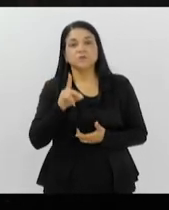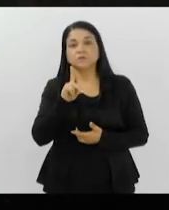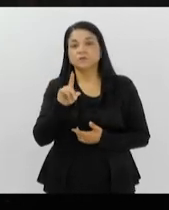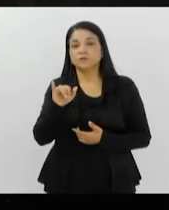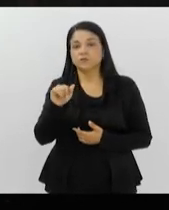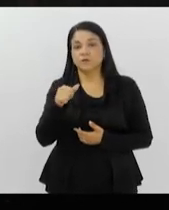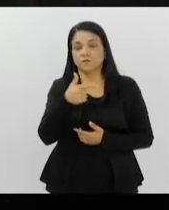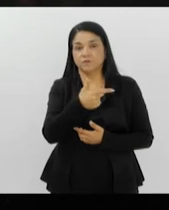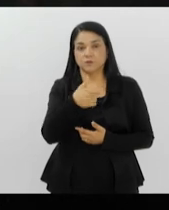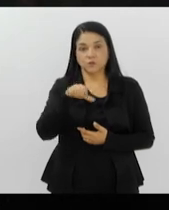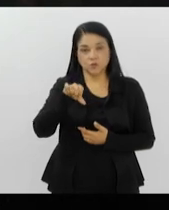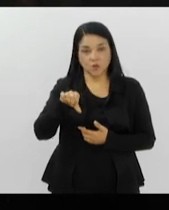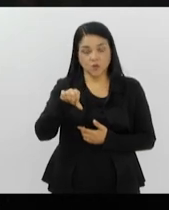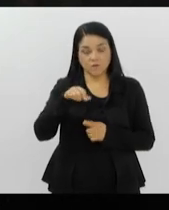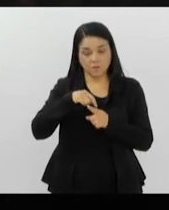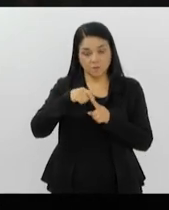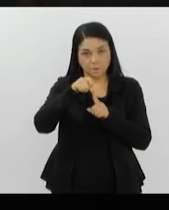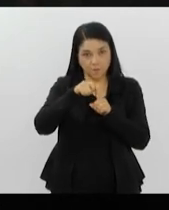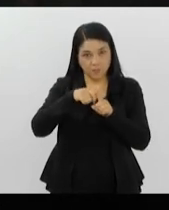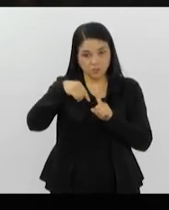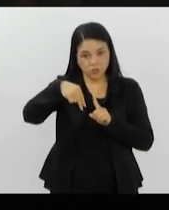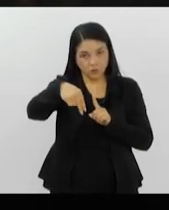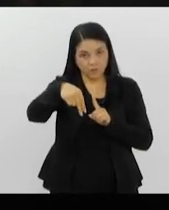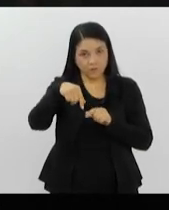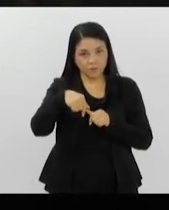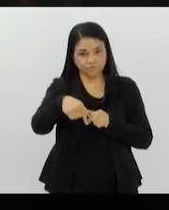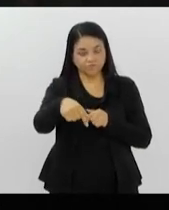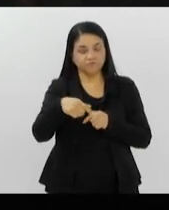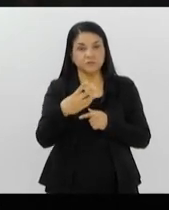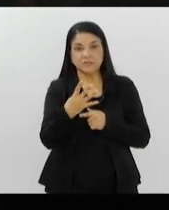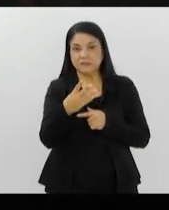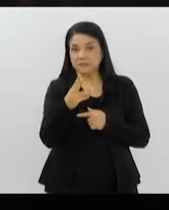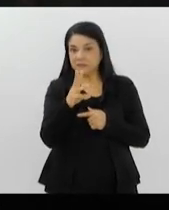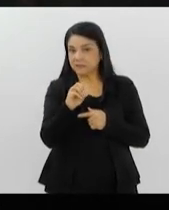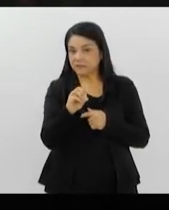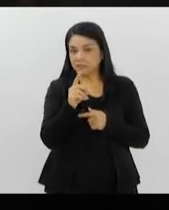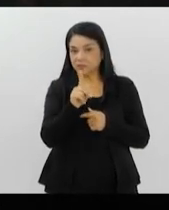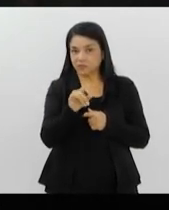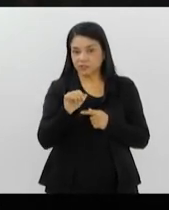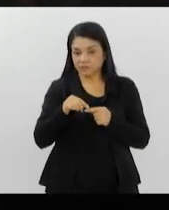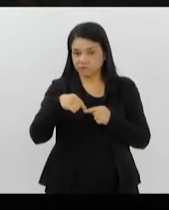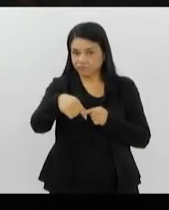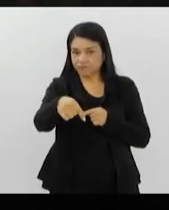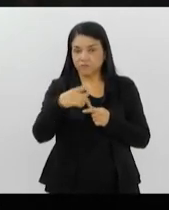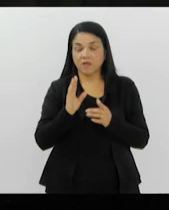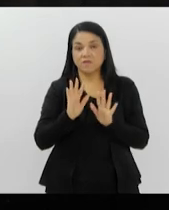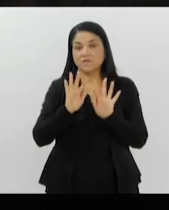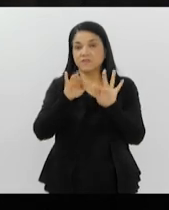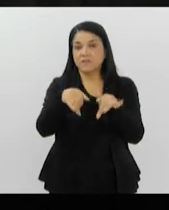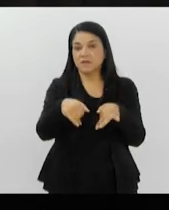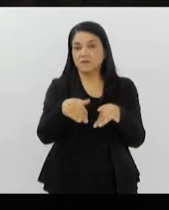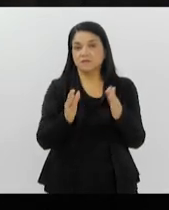29 de novembro, daqui a 30 dias, acaba o prazo